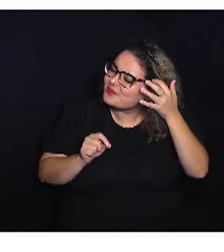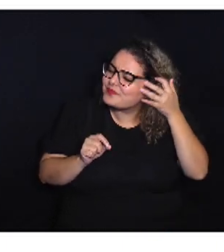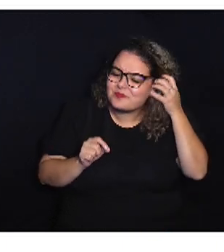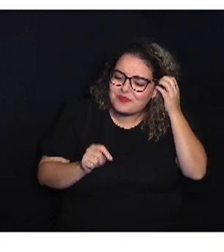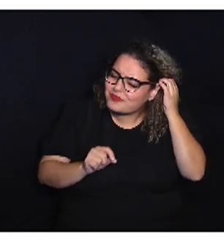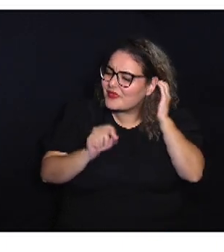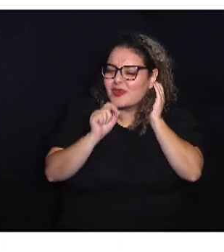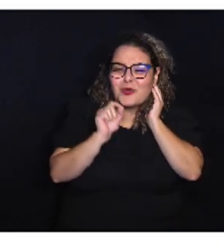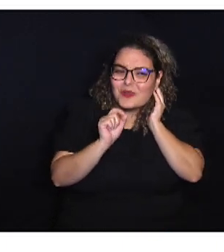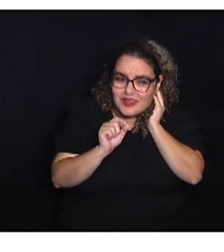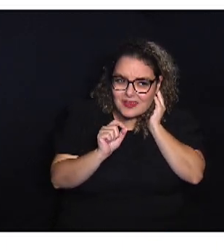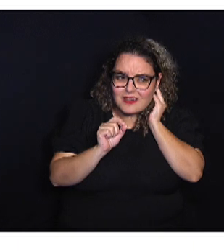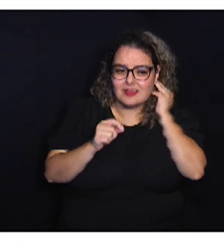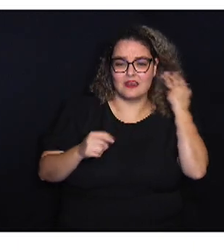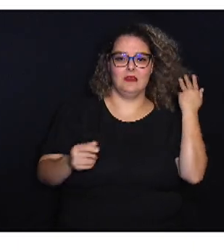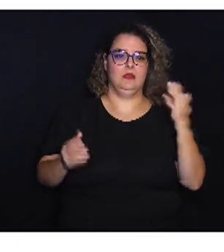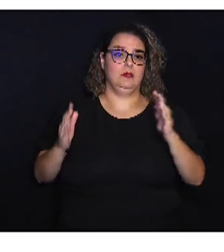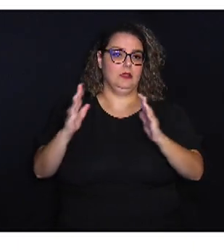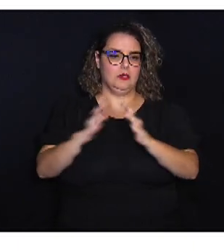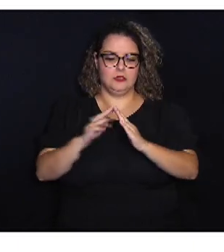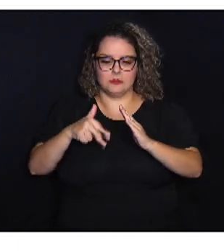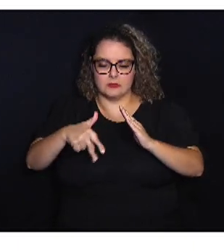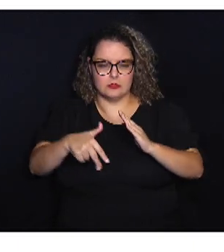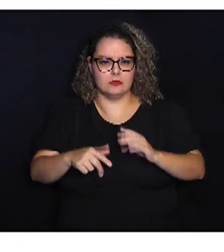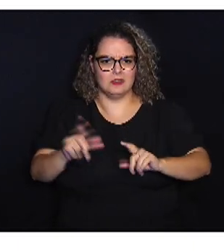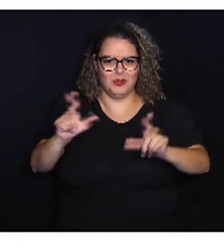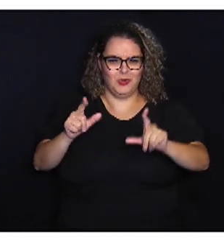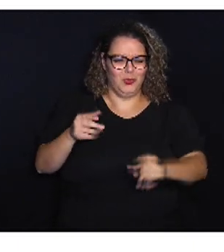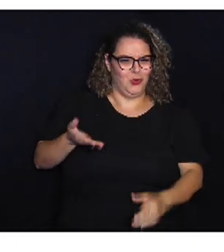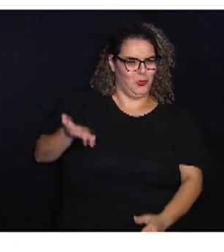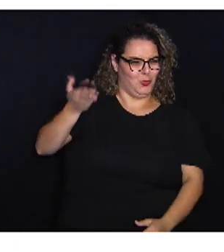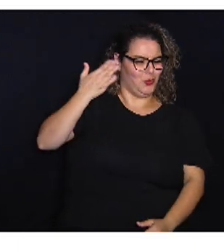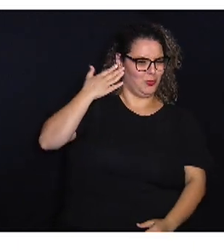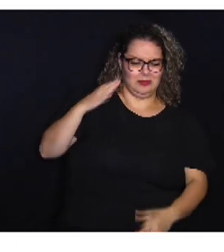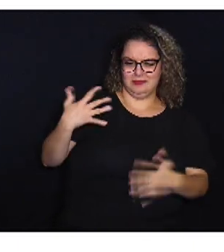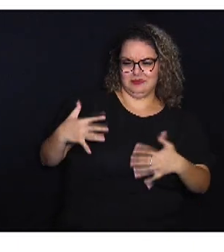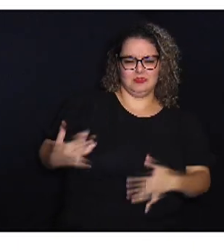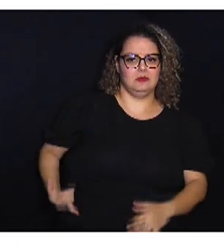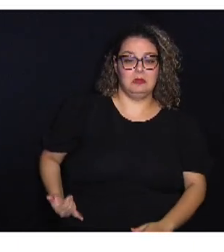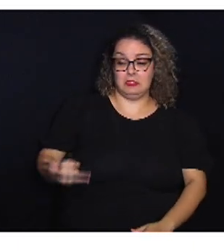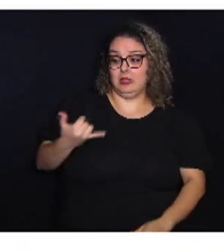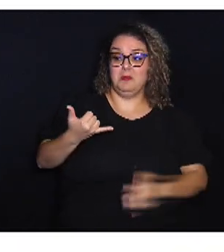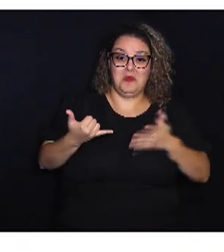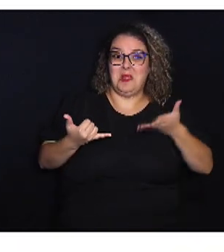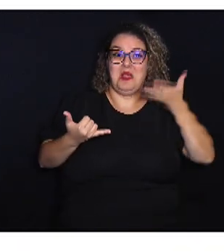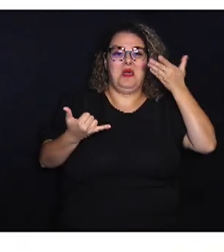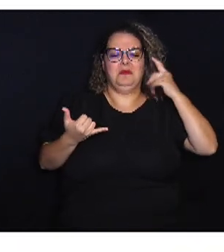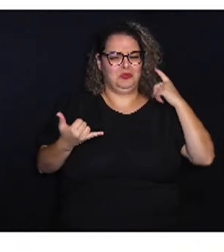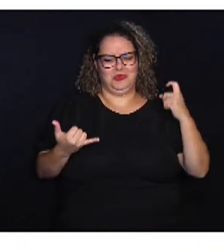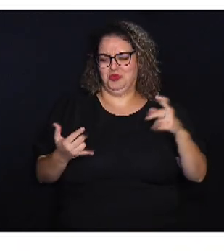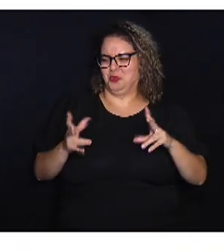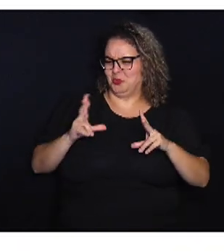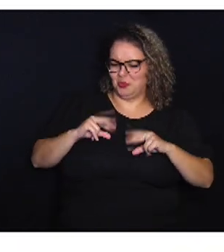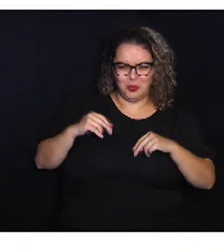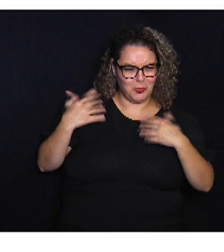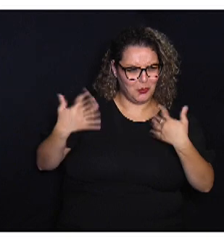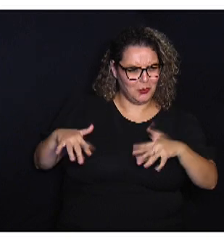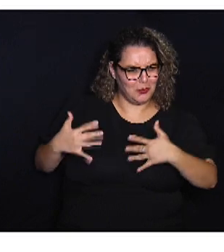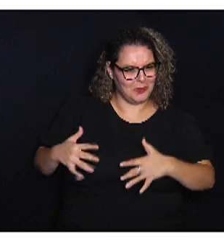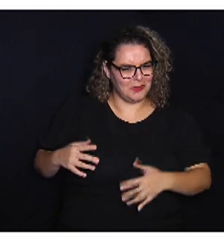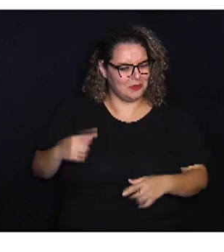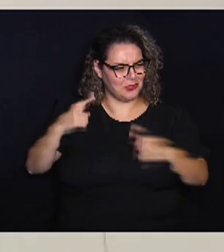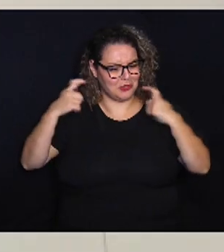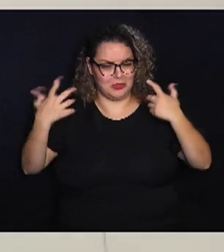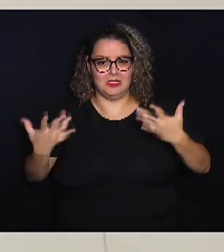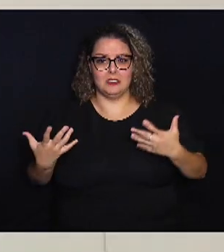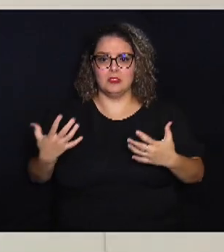uma pessoa, a televisão está muito alta, ou o celular dela também, ela assiste muito alto. Uma